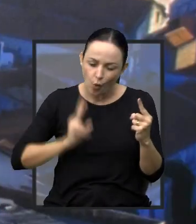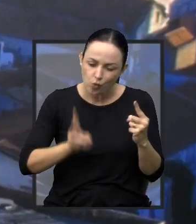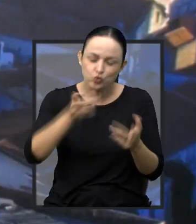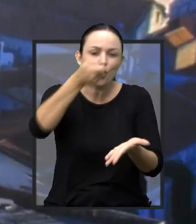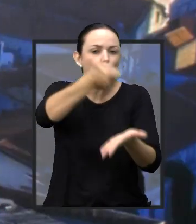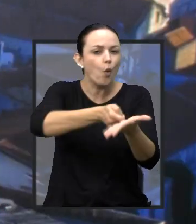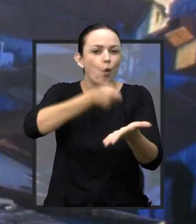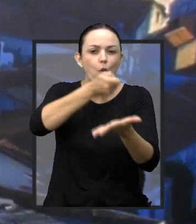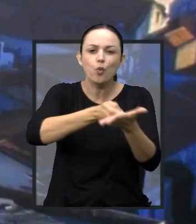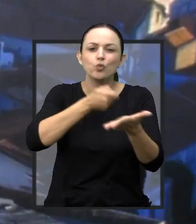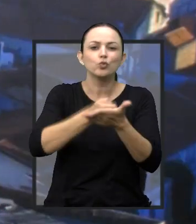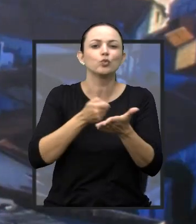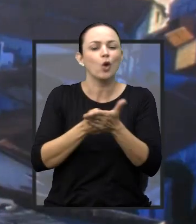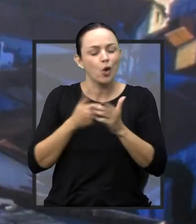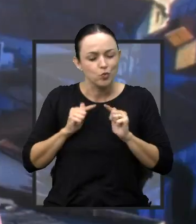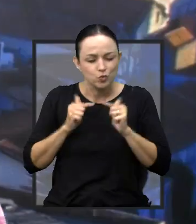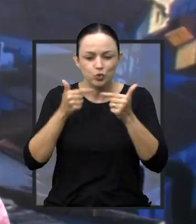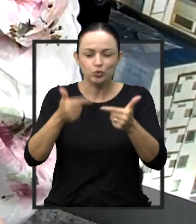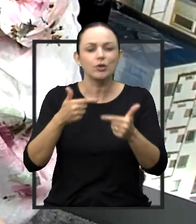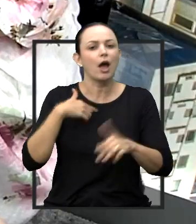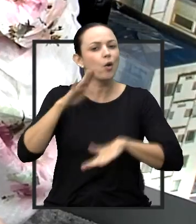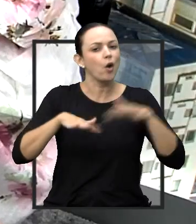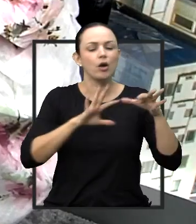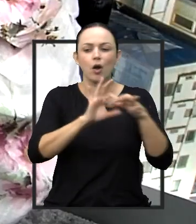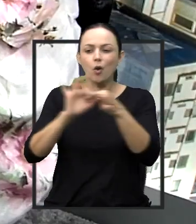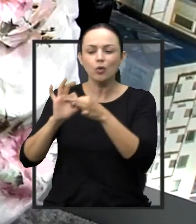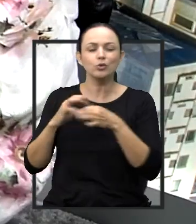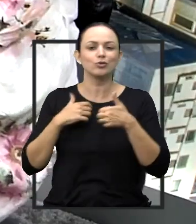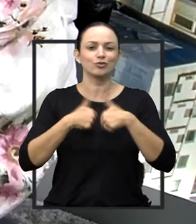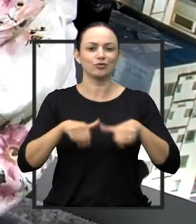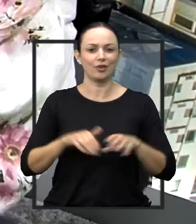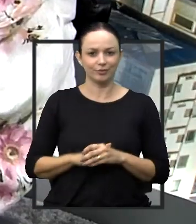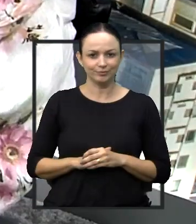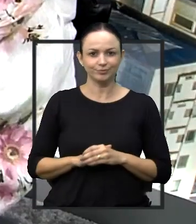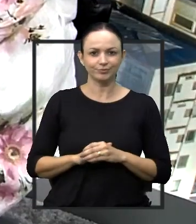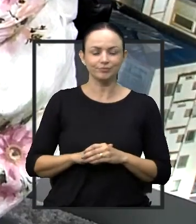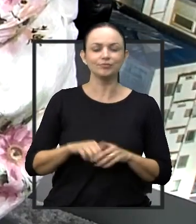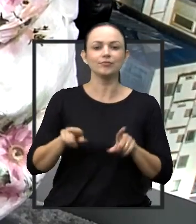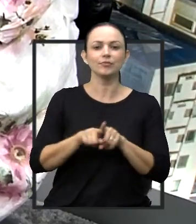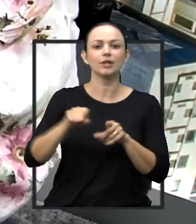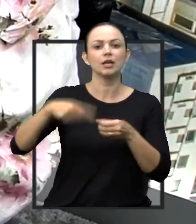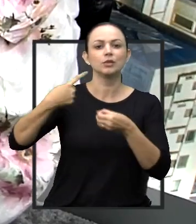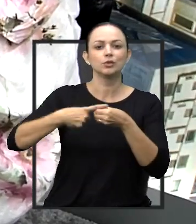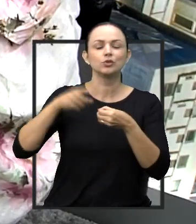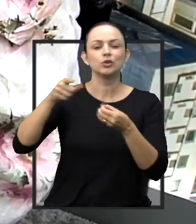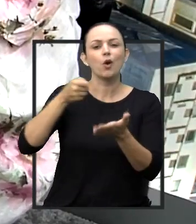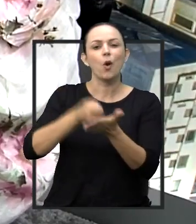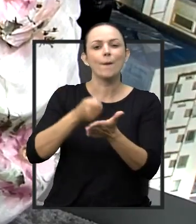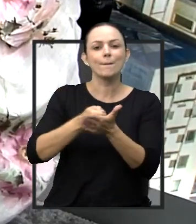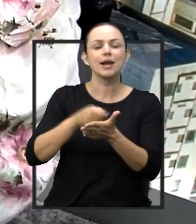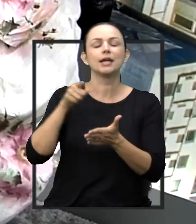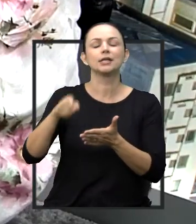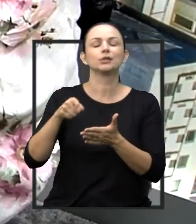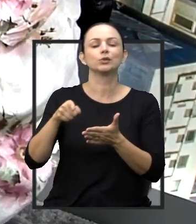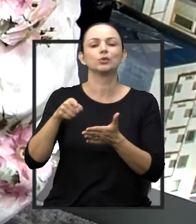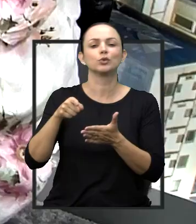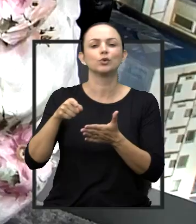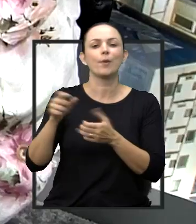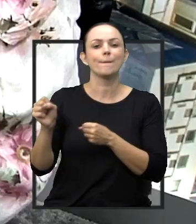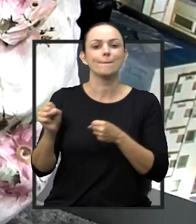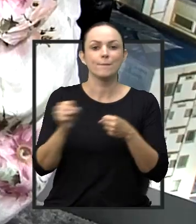algum, em nenhum contexto, esteja eu onde eu estiver. Aliás, em nível municipal, a senhora tem cobrado do Poder